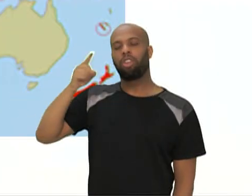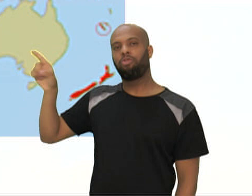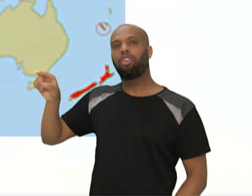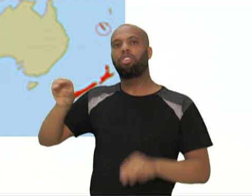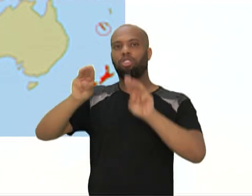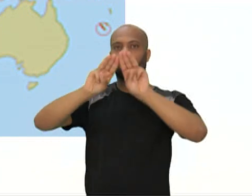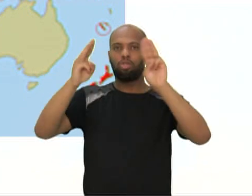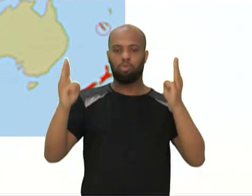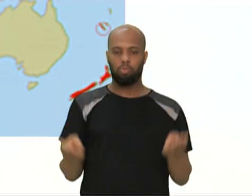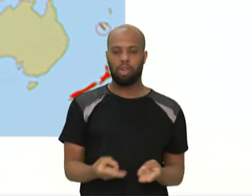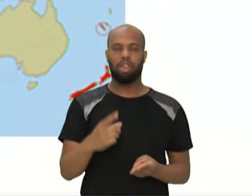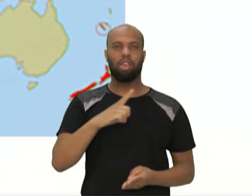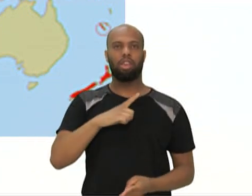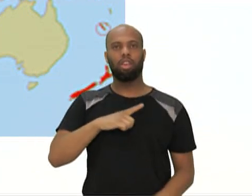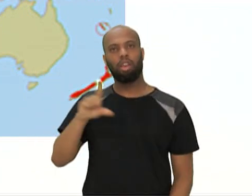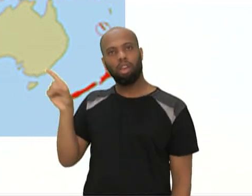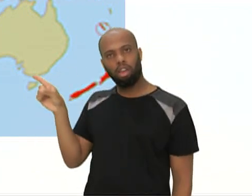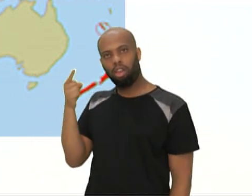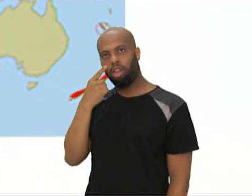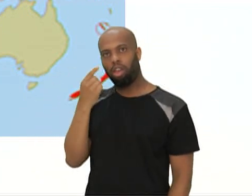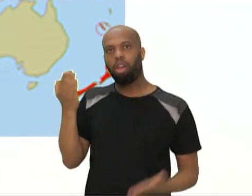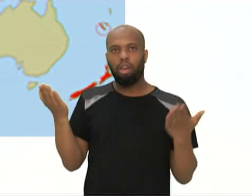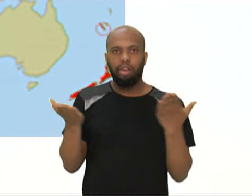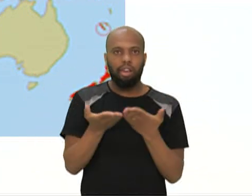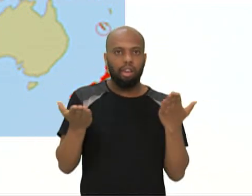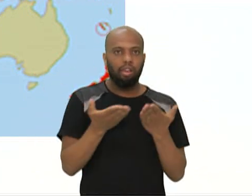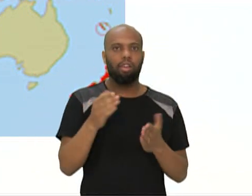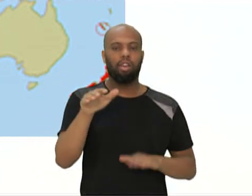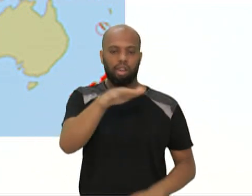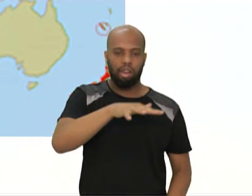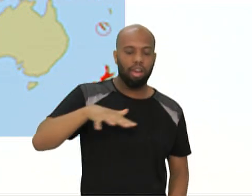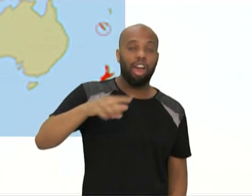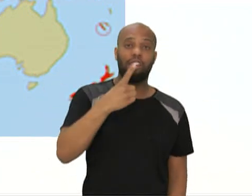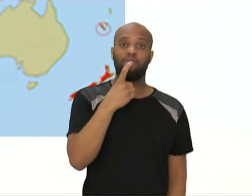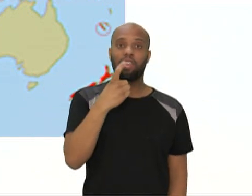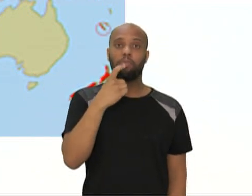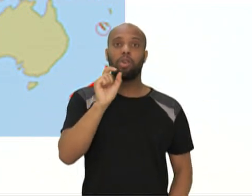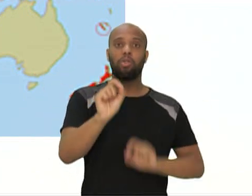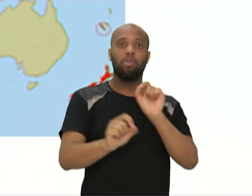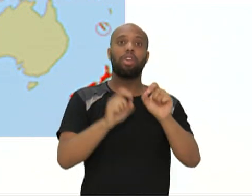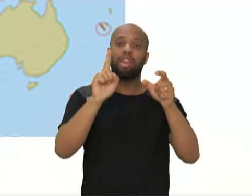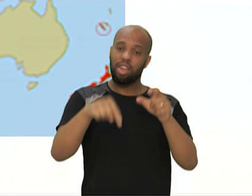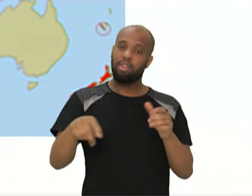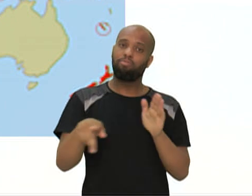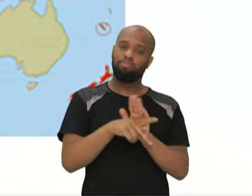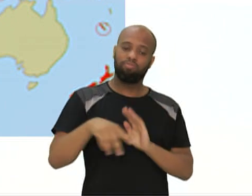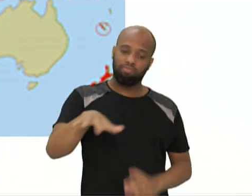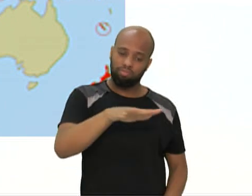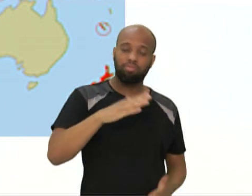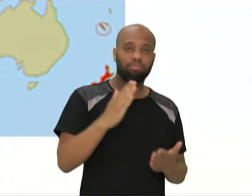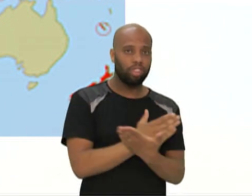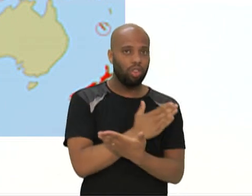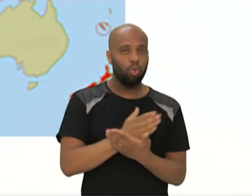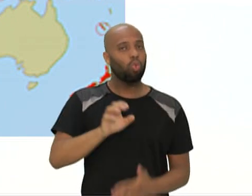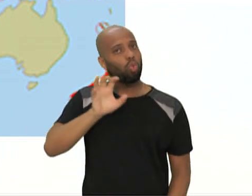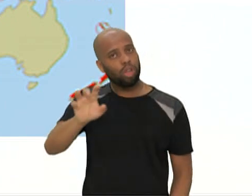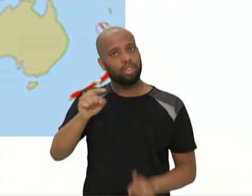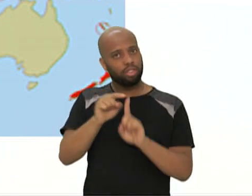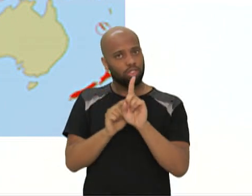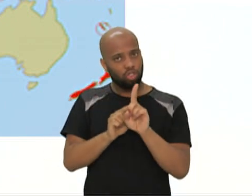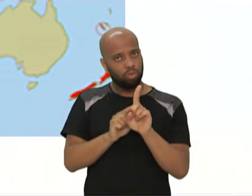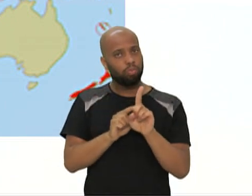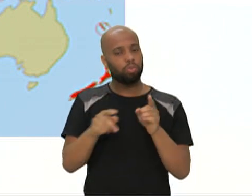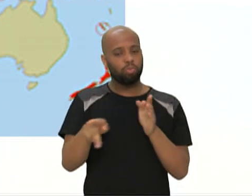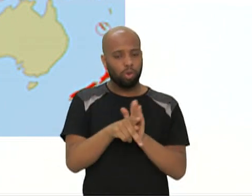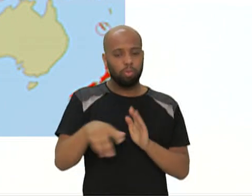vamos observar no mapa mundi, que você está vendo na sua tela, áreas em vermelho que representam alguns dos hotspots de biodiversidade